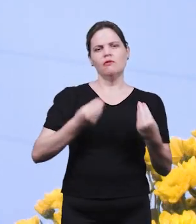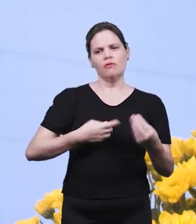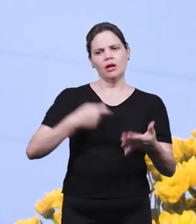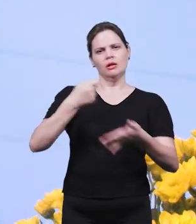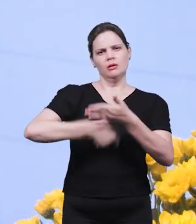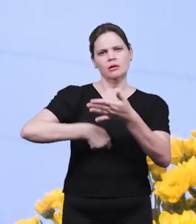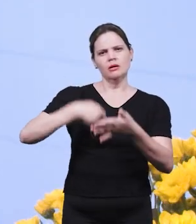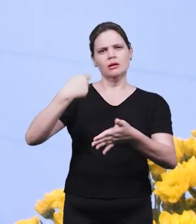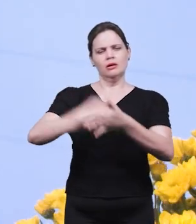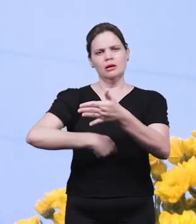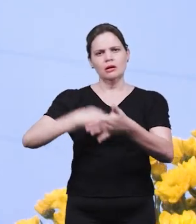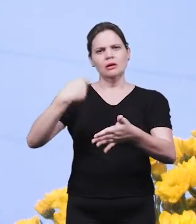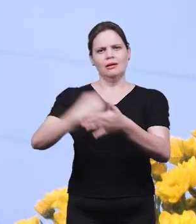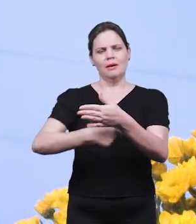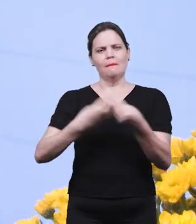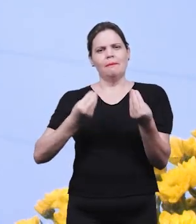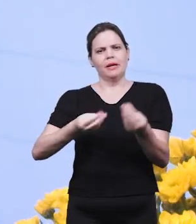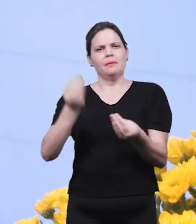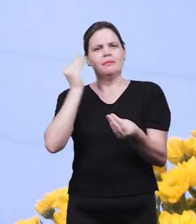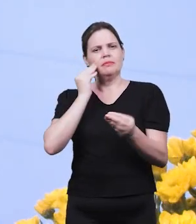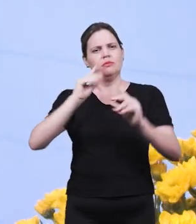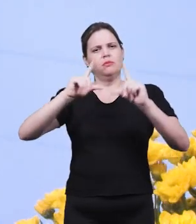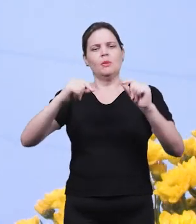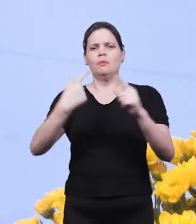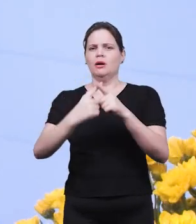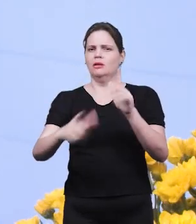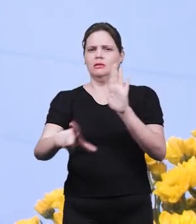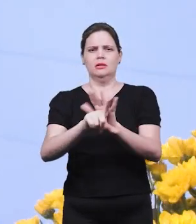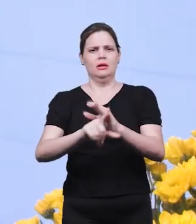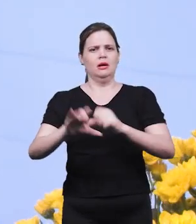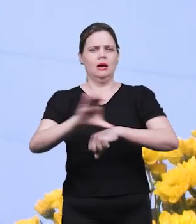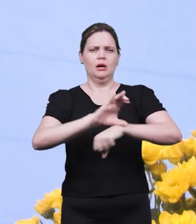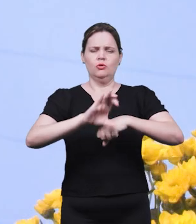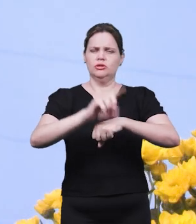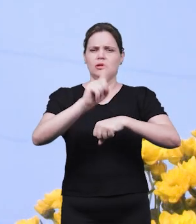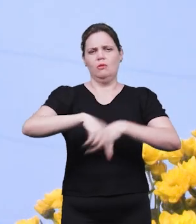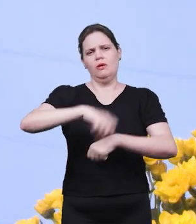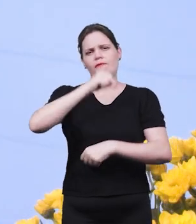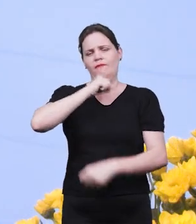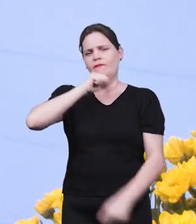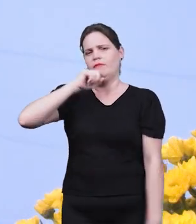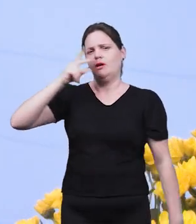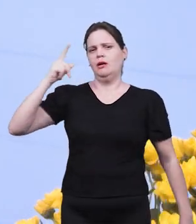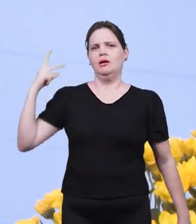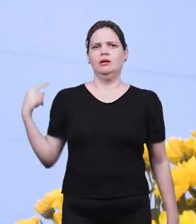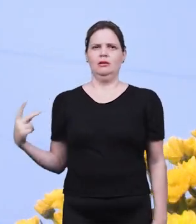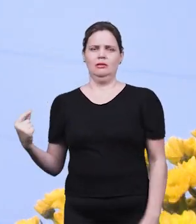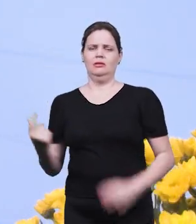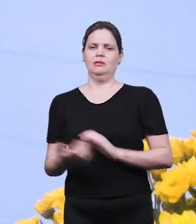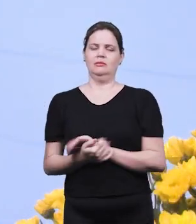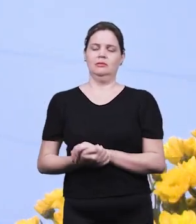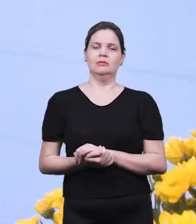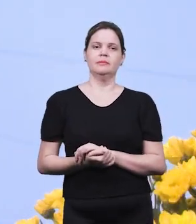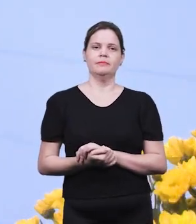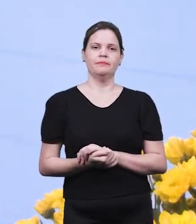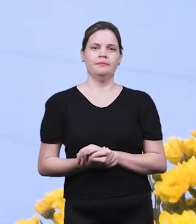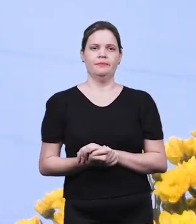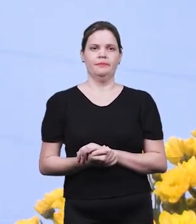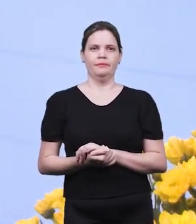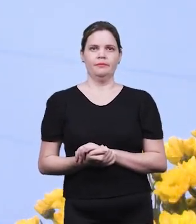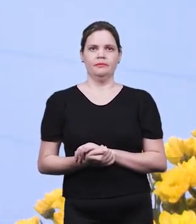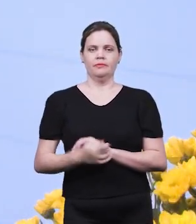porque é uma legislação arcaica, né? Então, no meu modo de entender, é bem arcaica, não